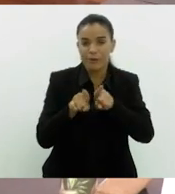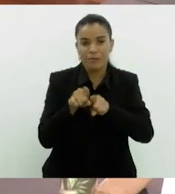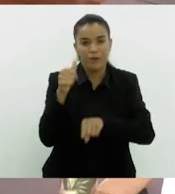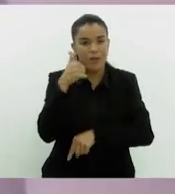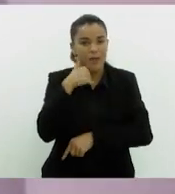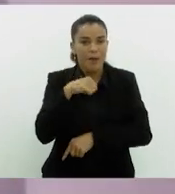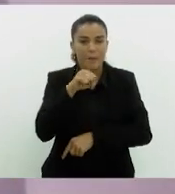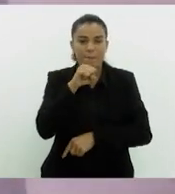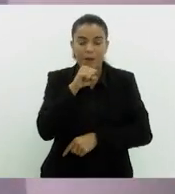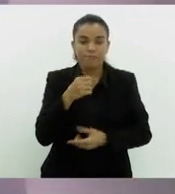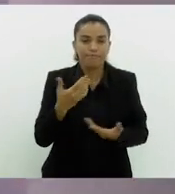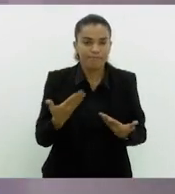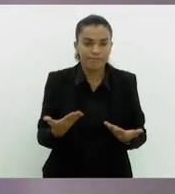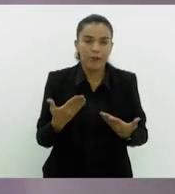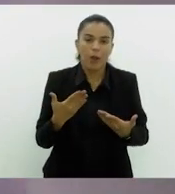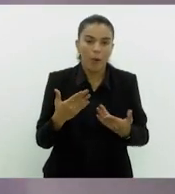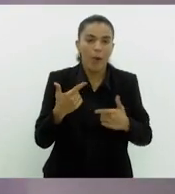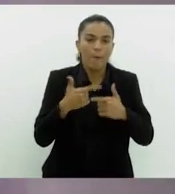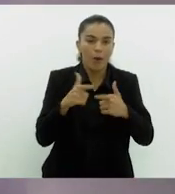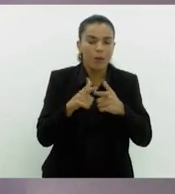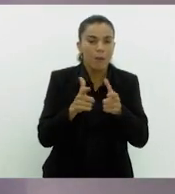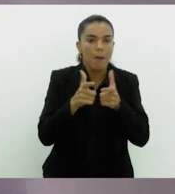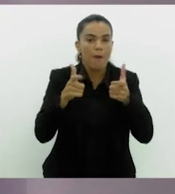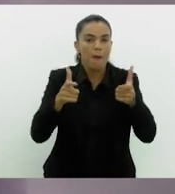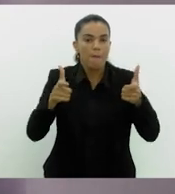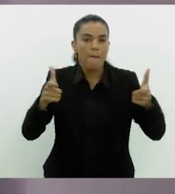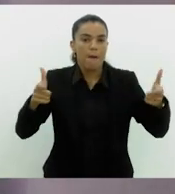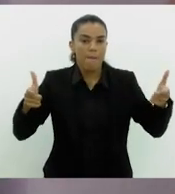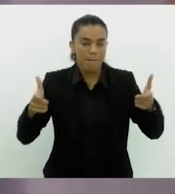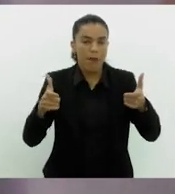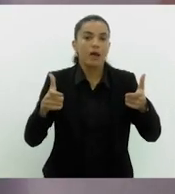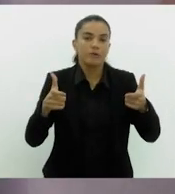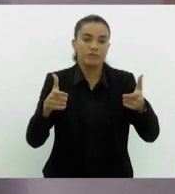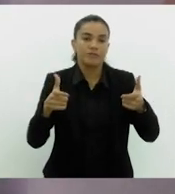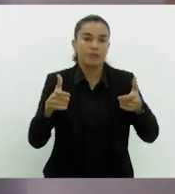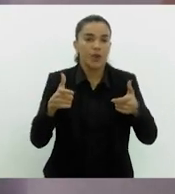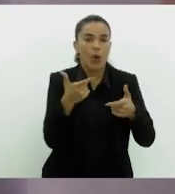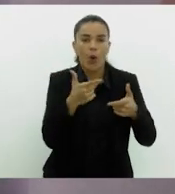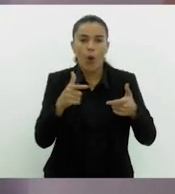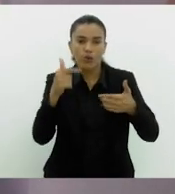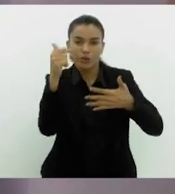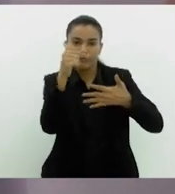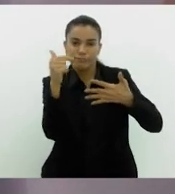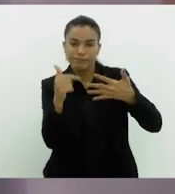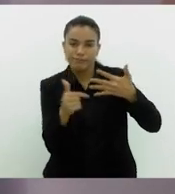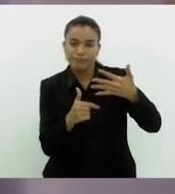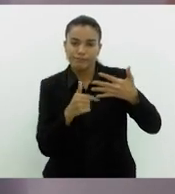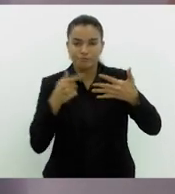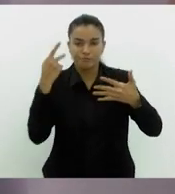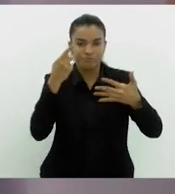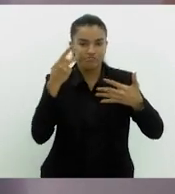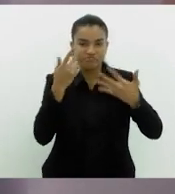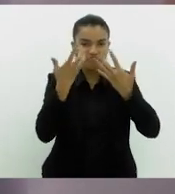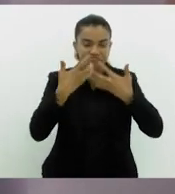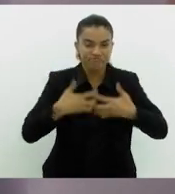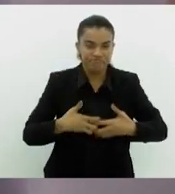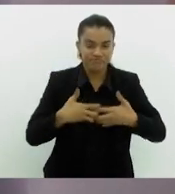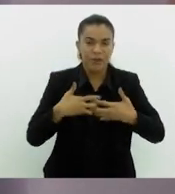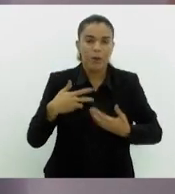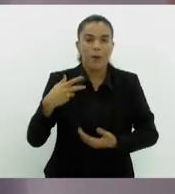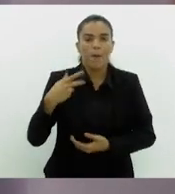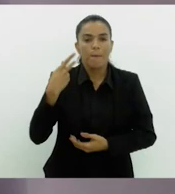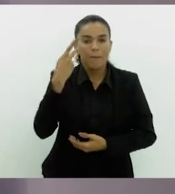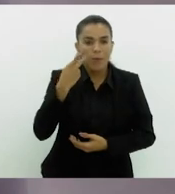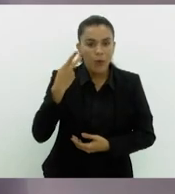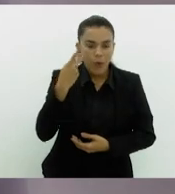Então, realmente é uma bola de neve quando a gente vê que todas as outras políticas não funcionam. Então, política de